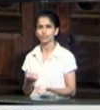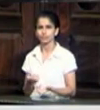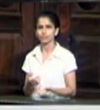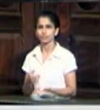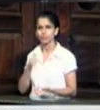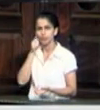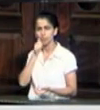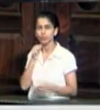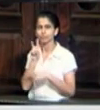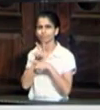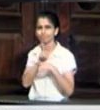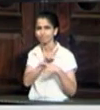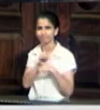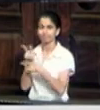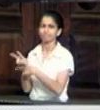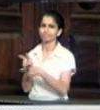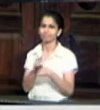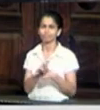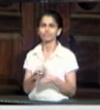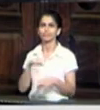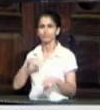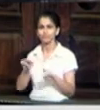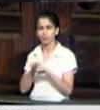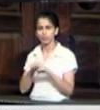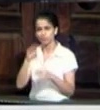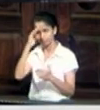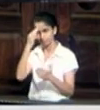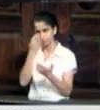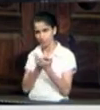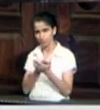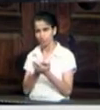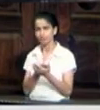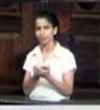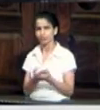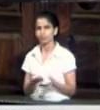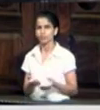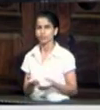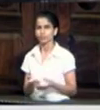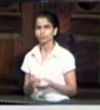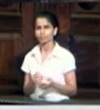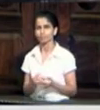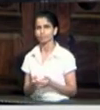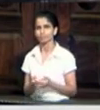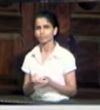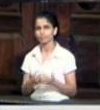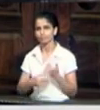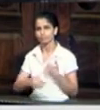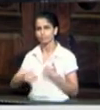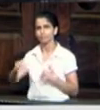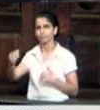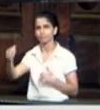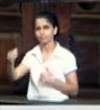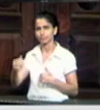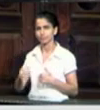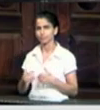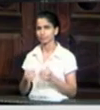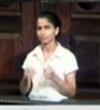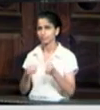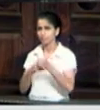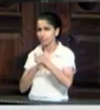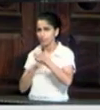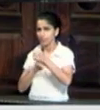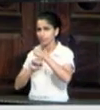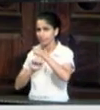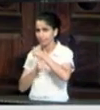de esperança e também confio e acredito, sim, que a partir de agora, esse grande mistério